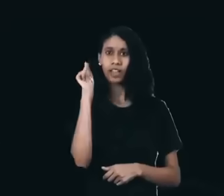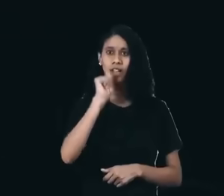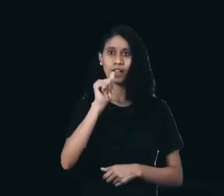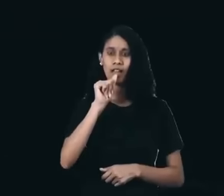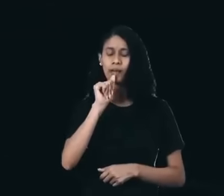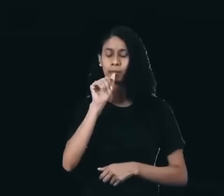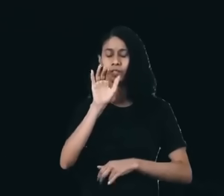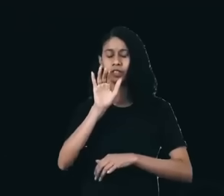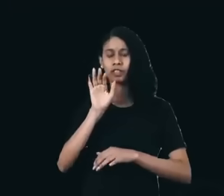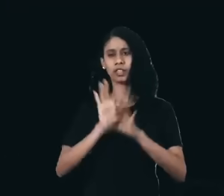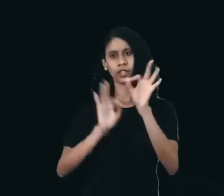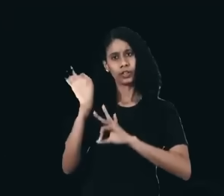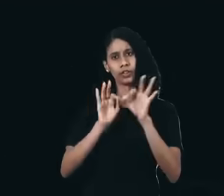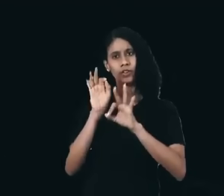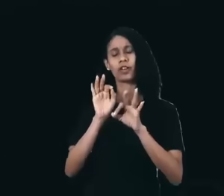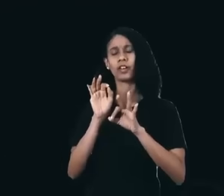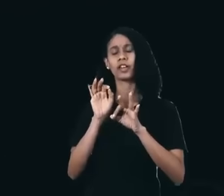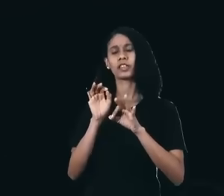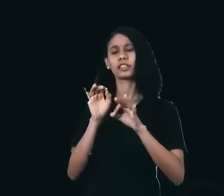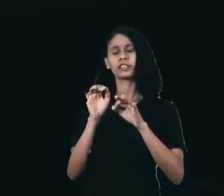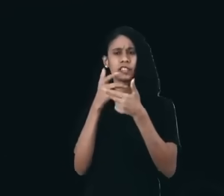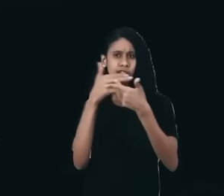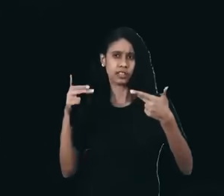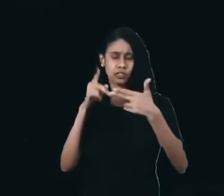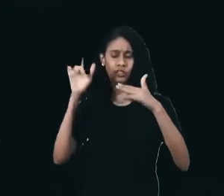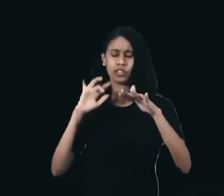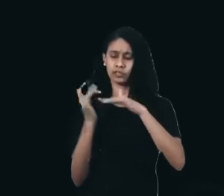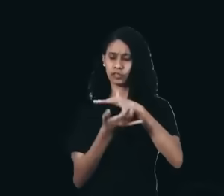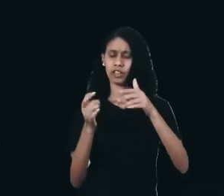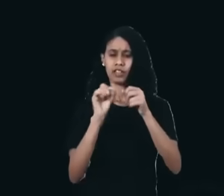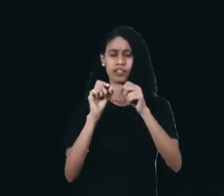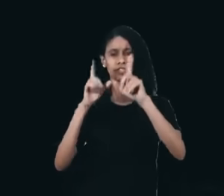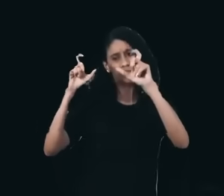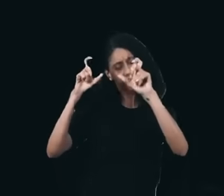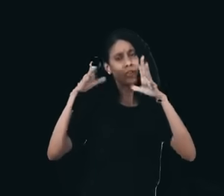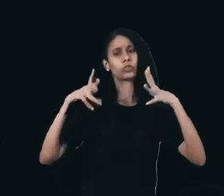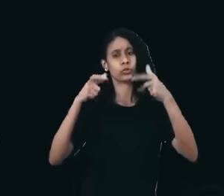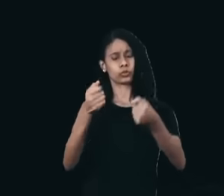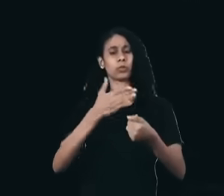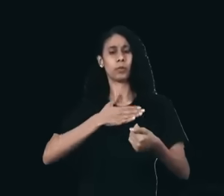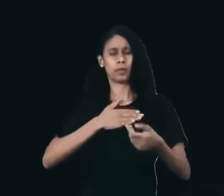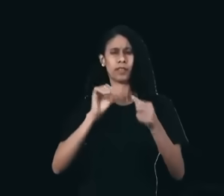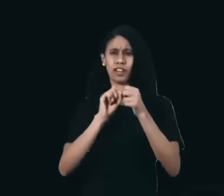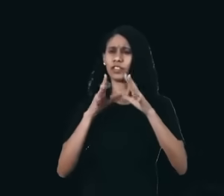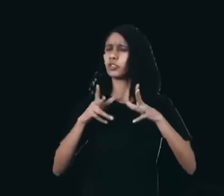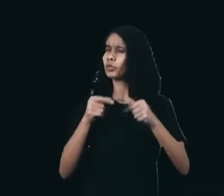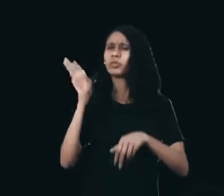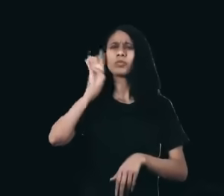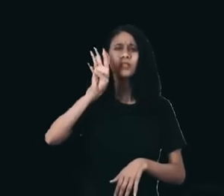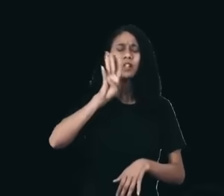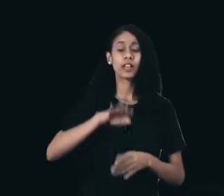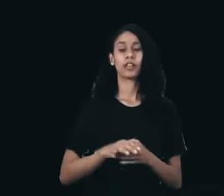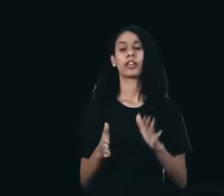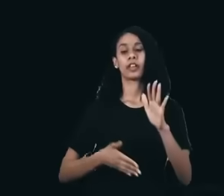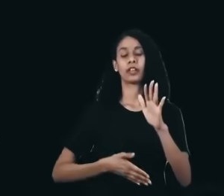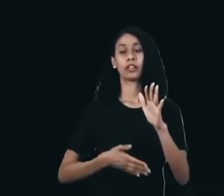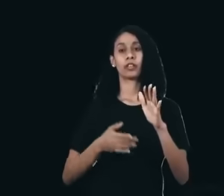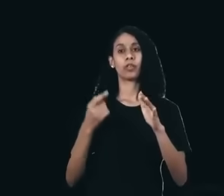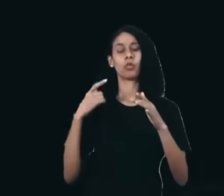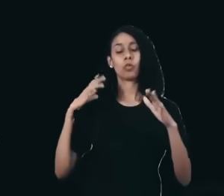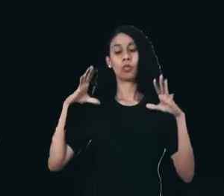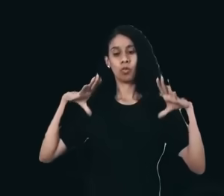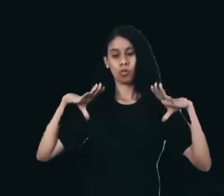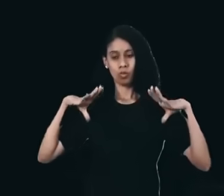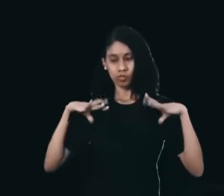cuida da mídia da igreja, super gentil, tirou minhas fotos e fez tudo para mim e tal. Ela foi tão legal que quando eu viajei de férias, ela disse, pastor, eu